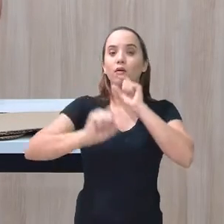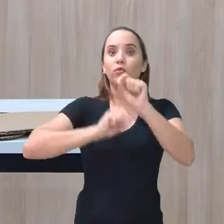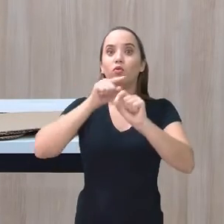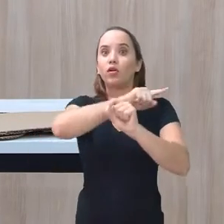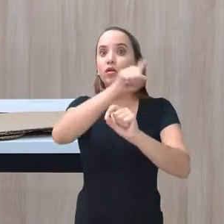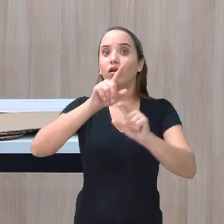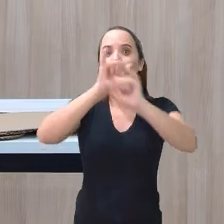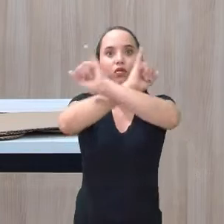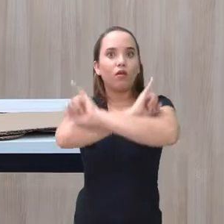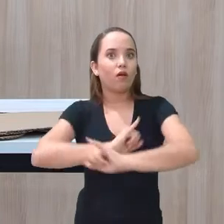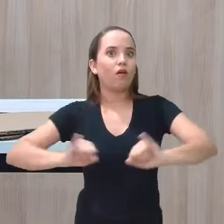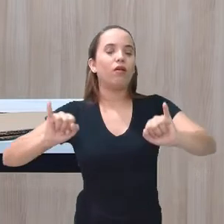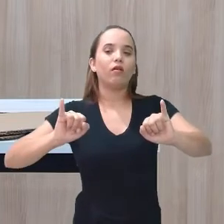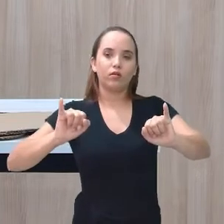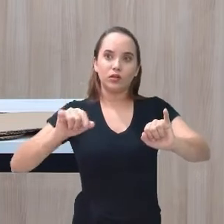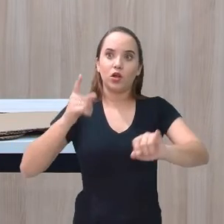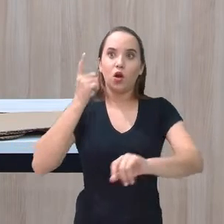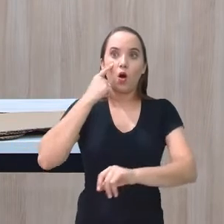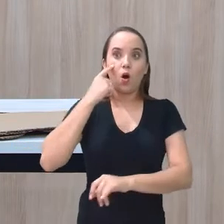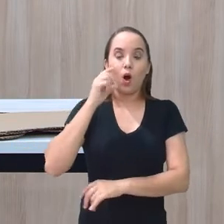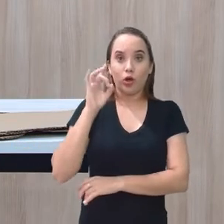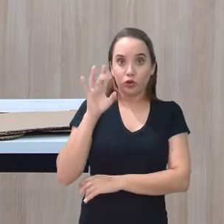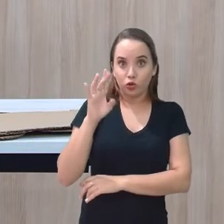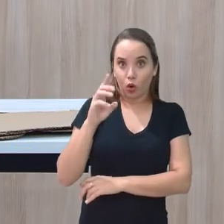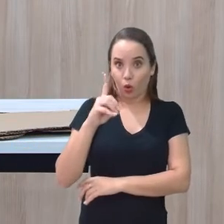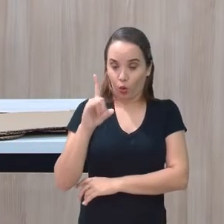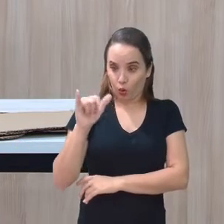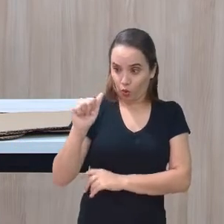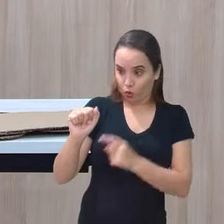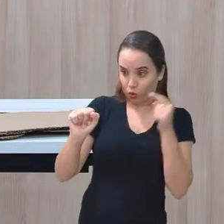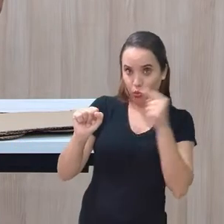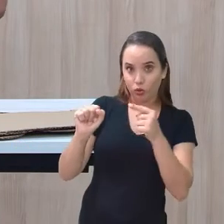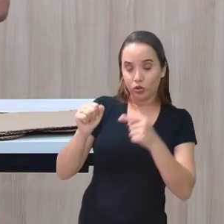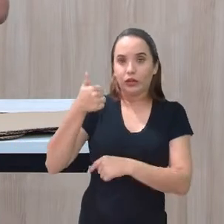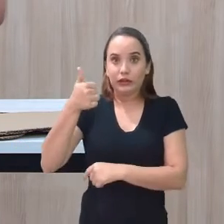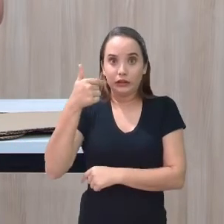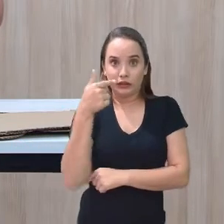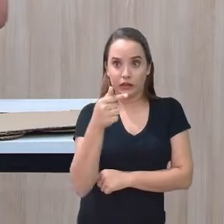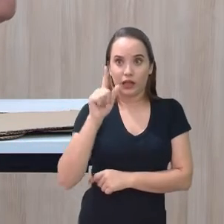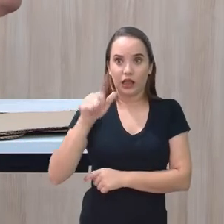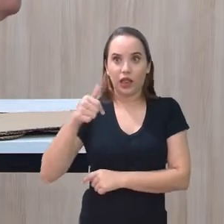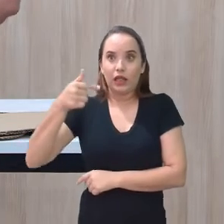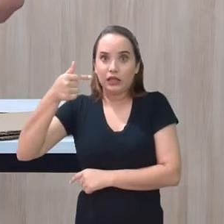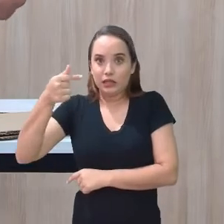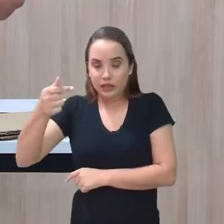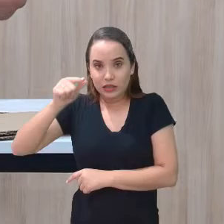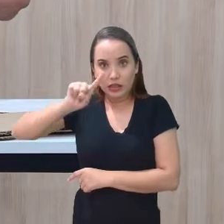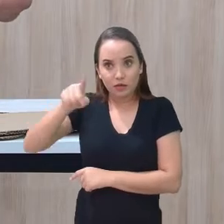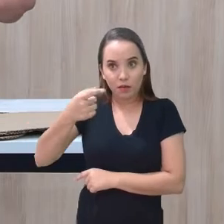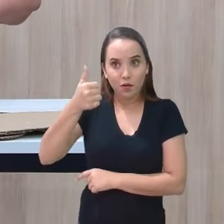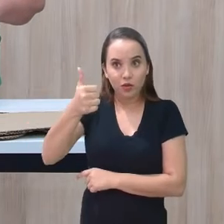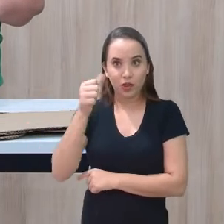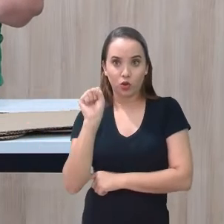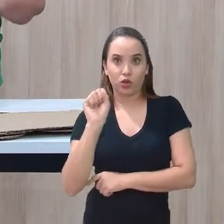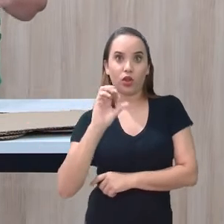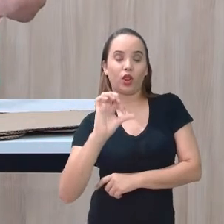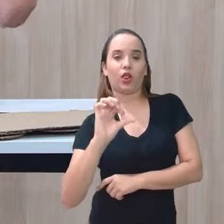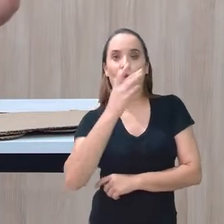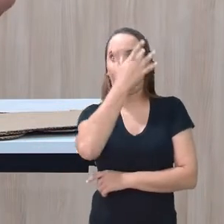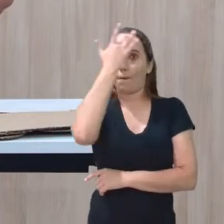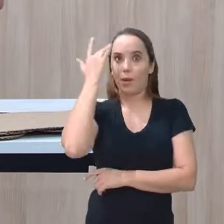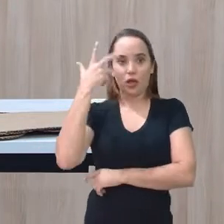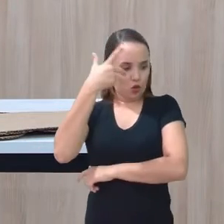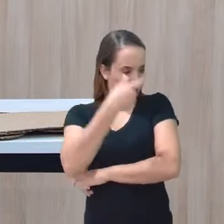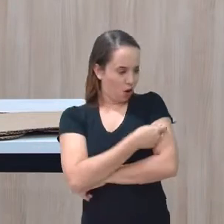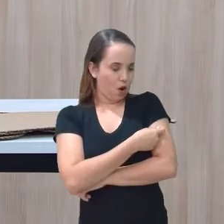outro dado, que só no dia 17 foram 7.189 pessoas vacinadas. Então, nós